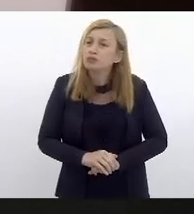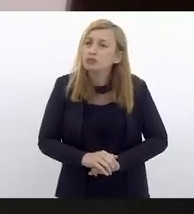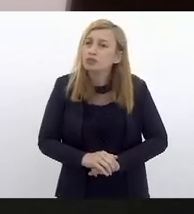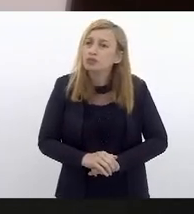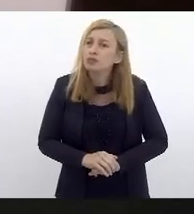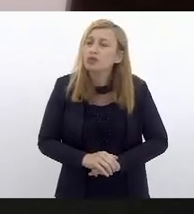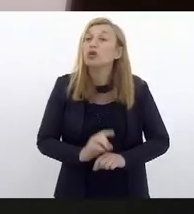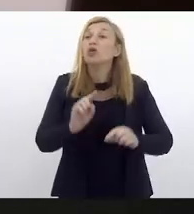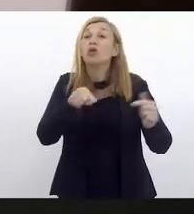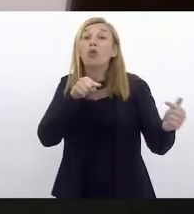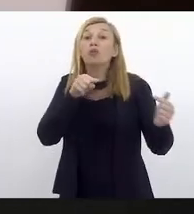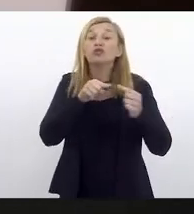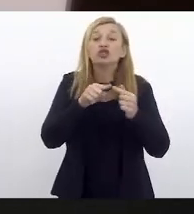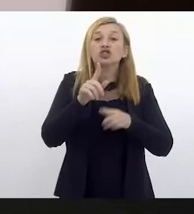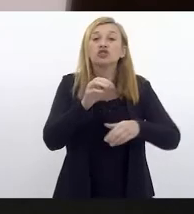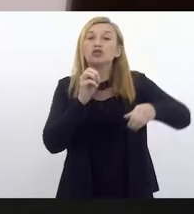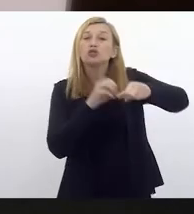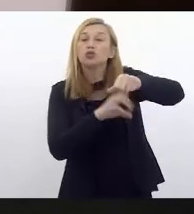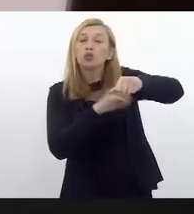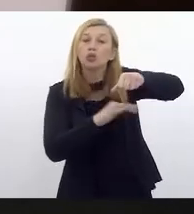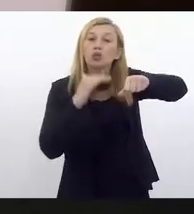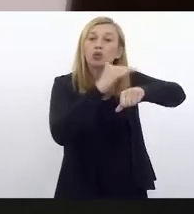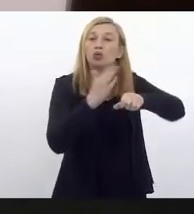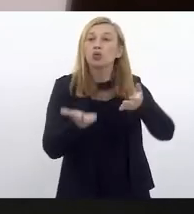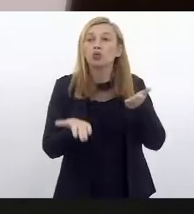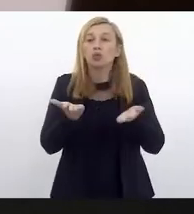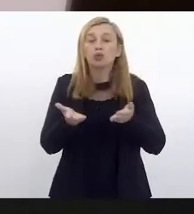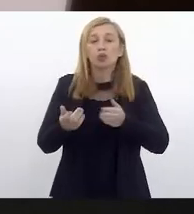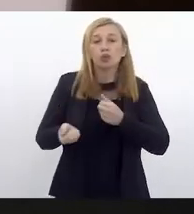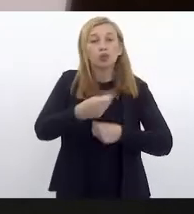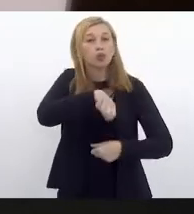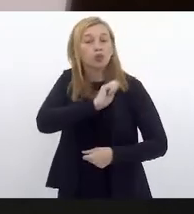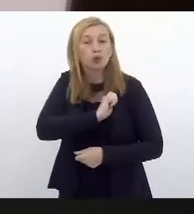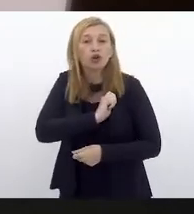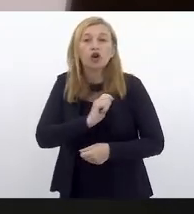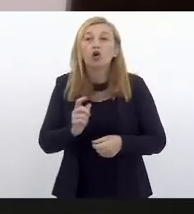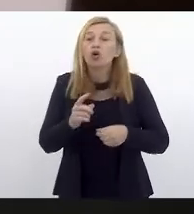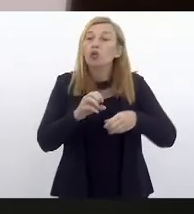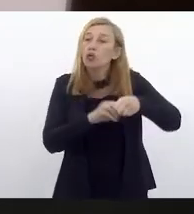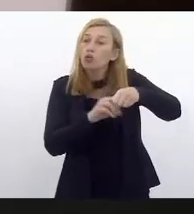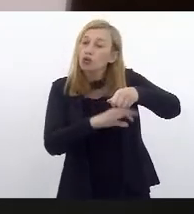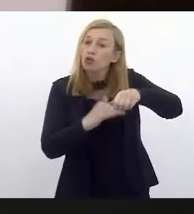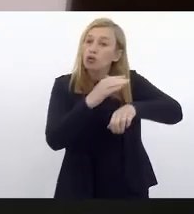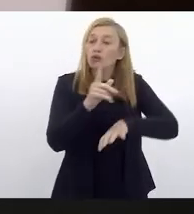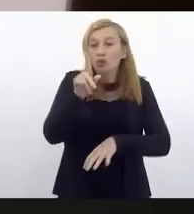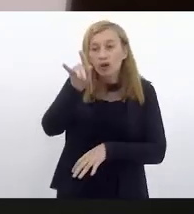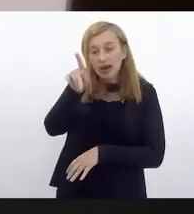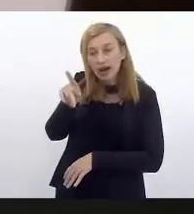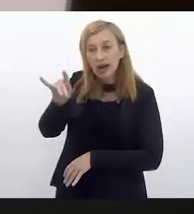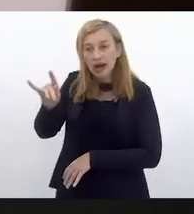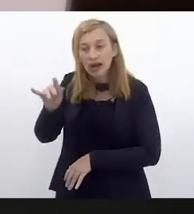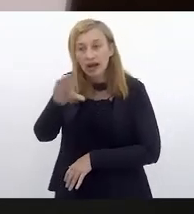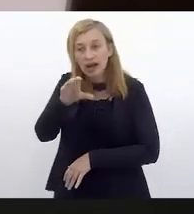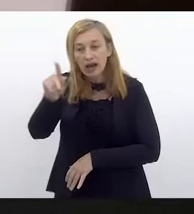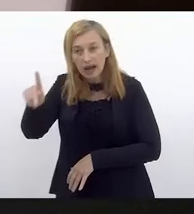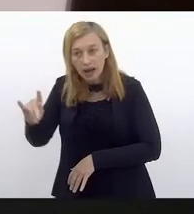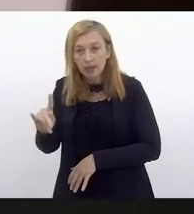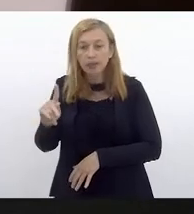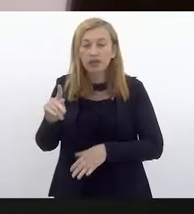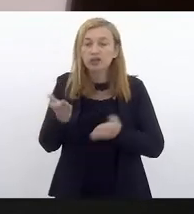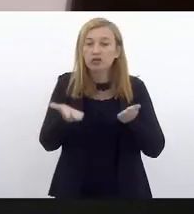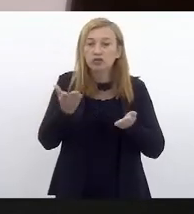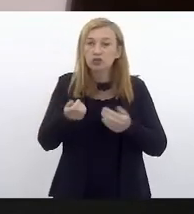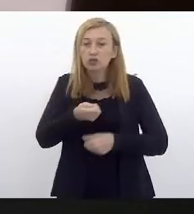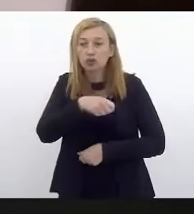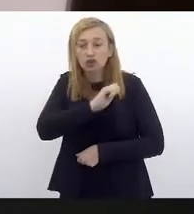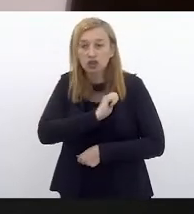Um dos objetivos do fundo, além da estabilização fiscal. O fundo que trata o CAPT tem o objetivo principal promover a estabilização